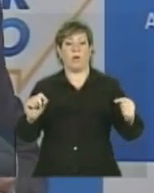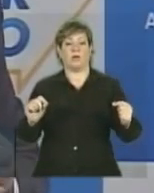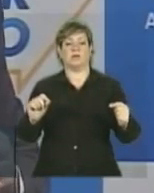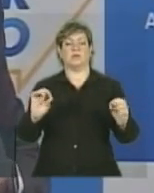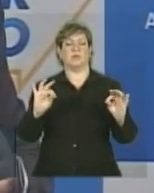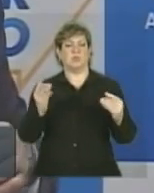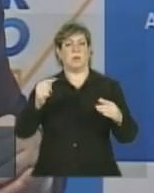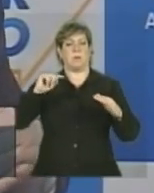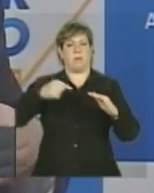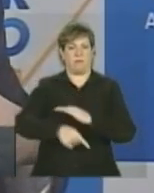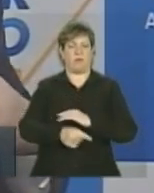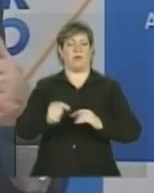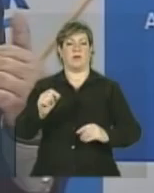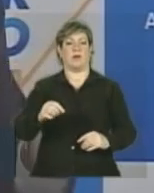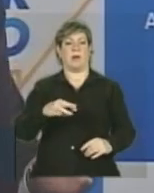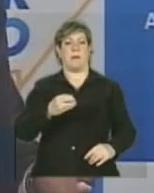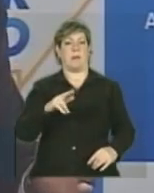que não tenham ainda